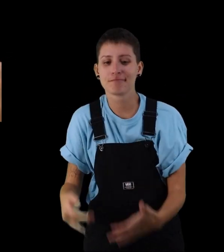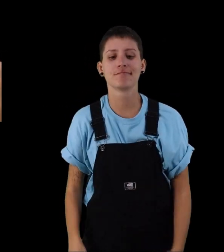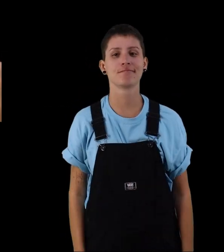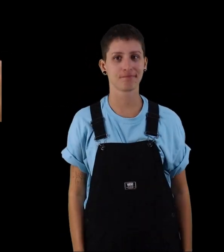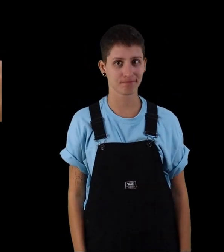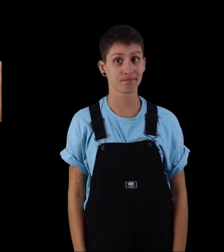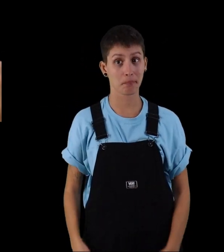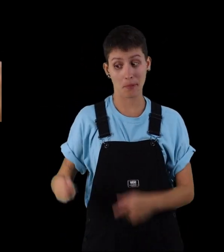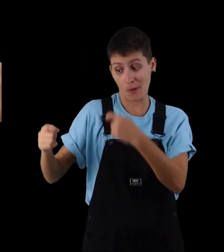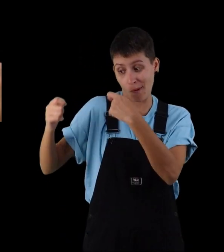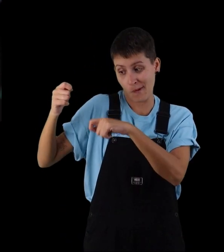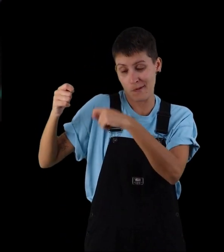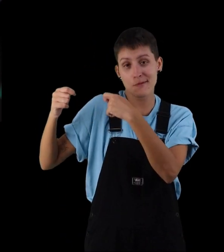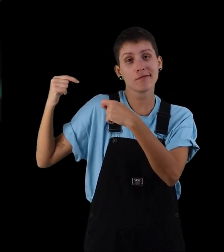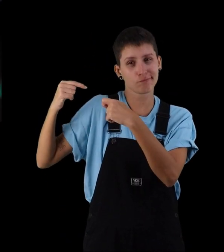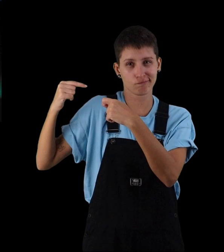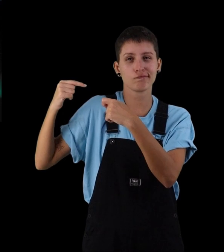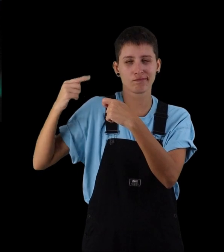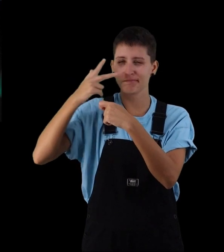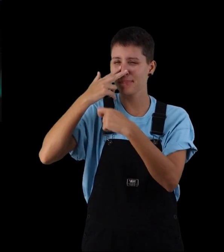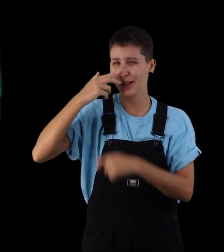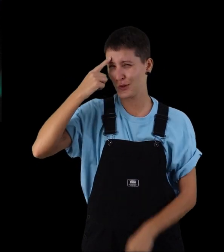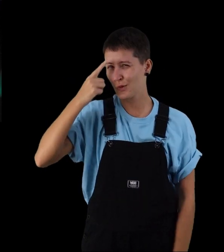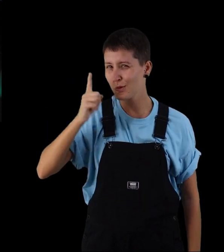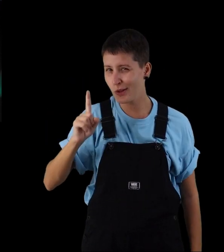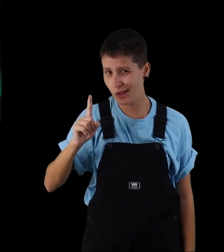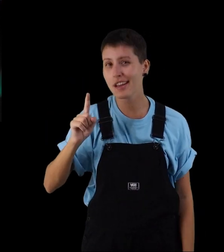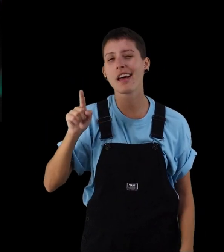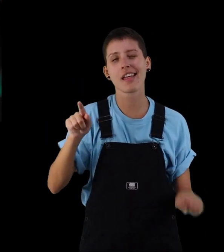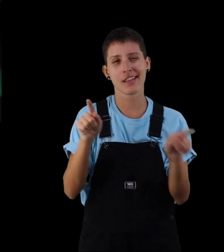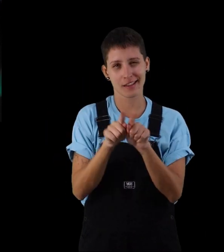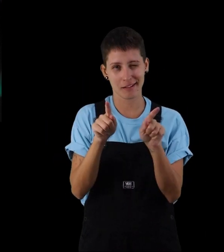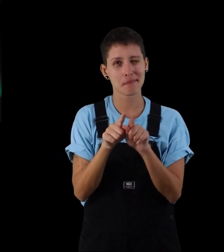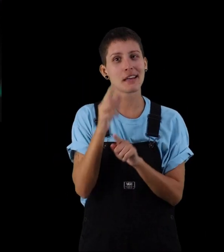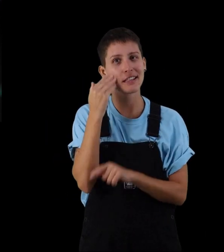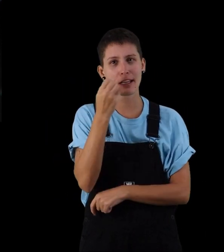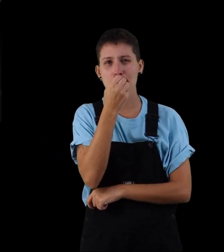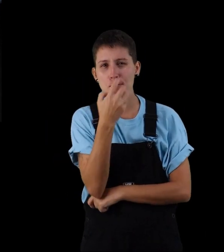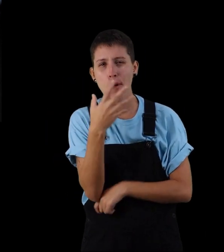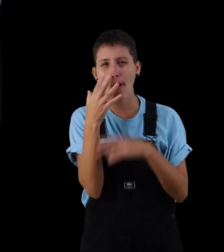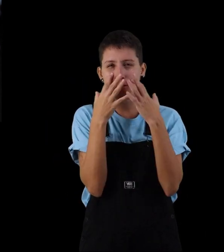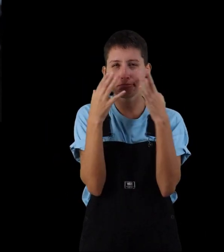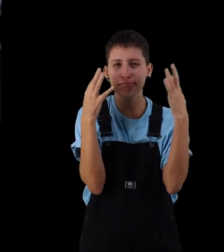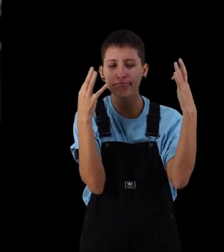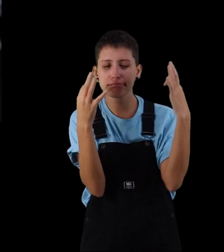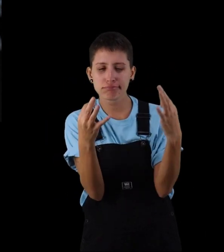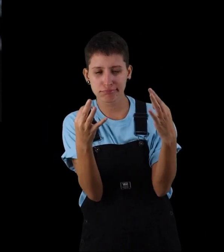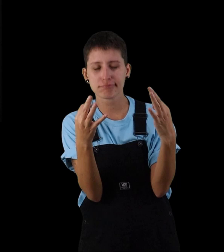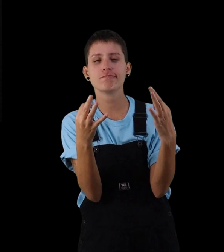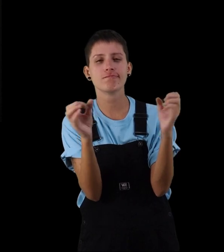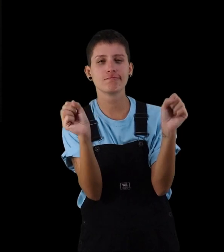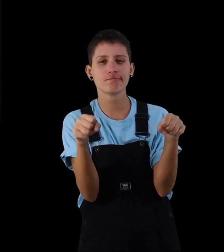boca. O violino, ao contrário do que parece, também sabe ser bom